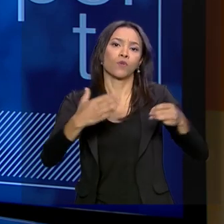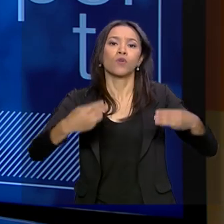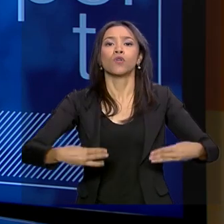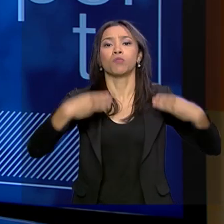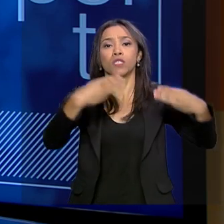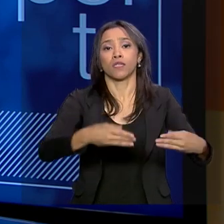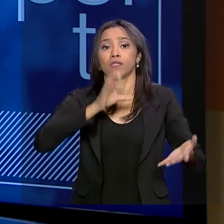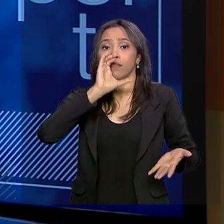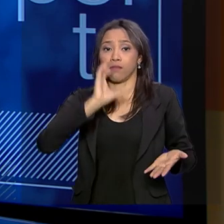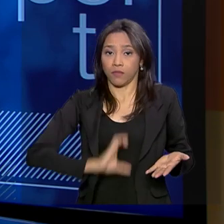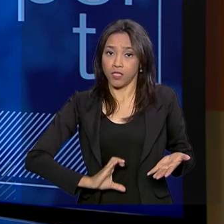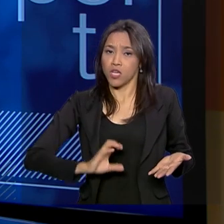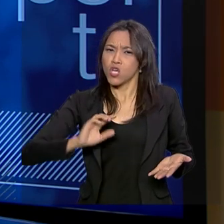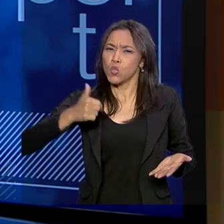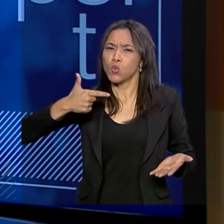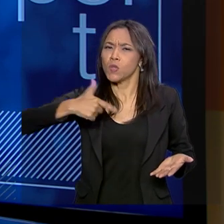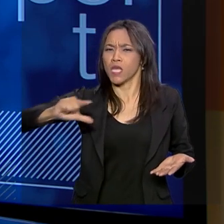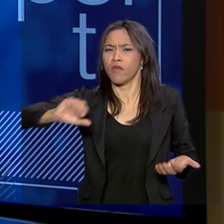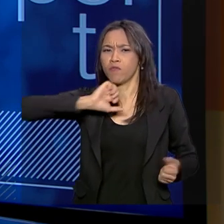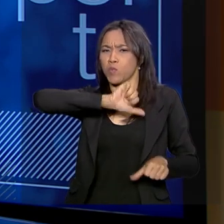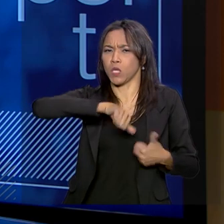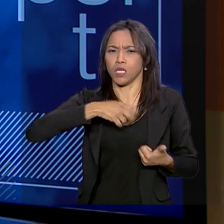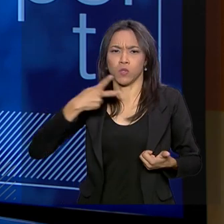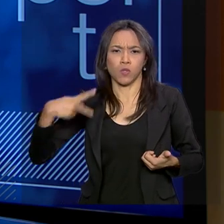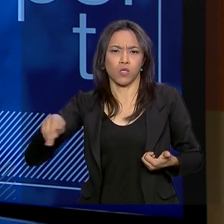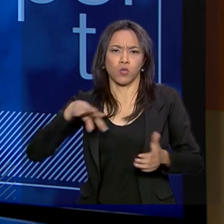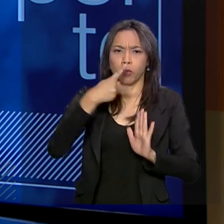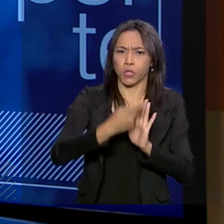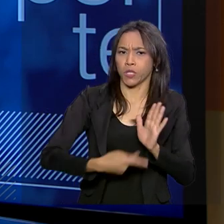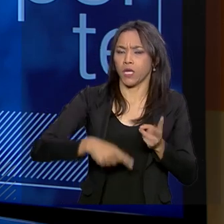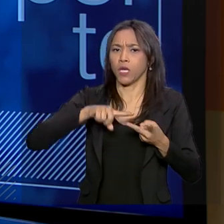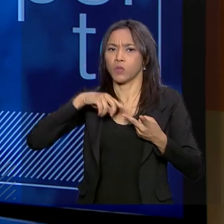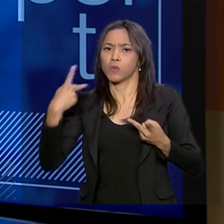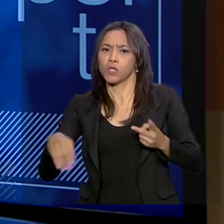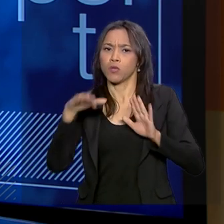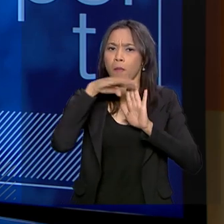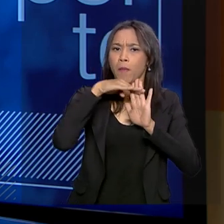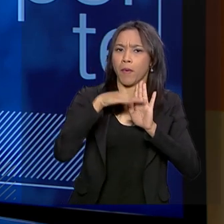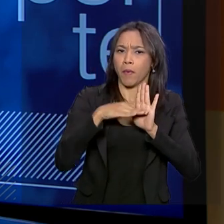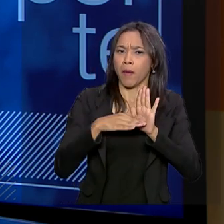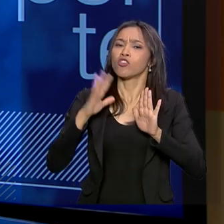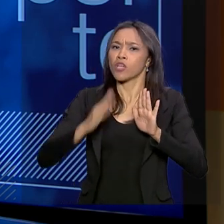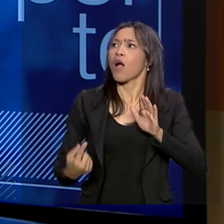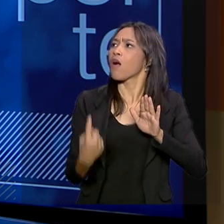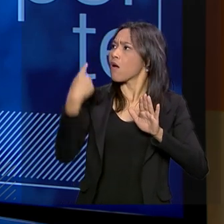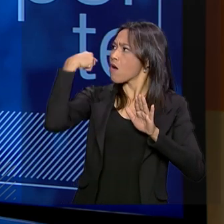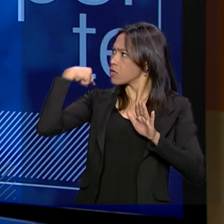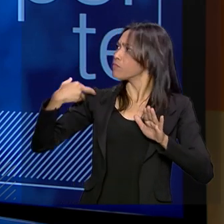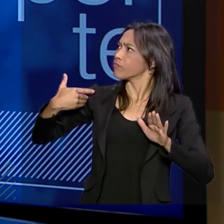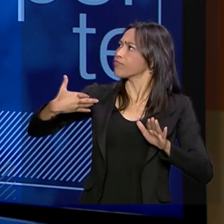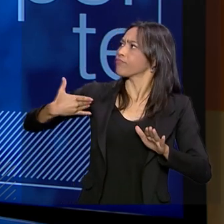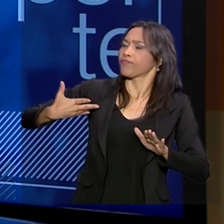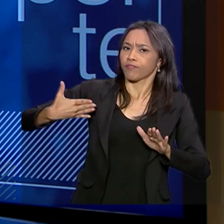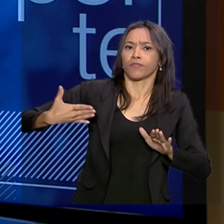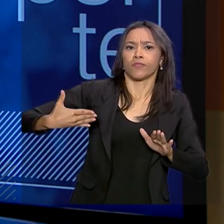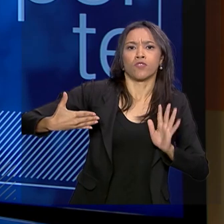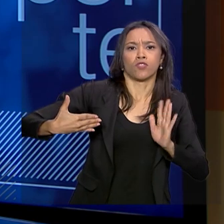houve qualquer alteração nos seus projetos, nos seus programas que vinham sendo desenvolvidos no governo